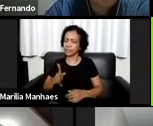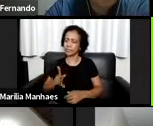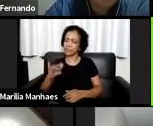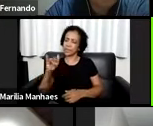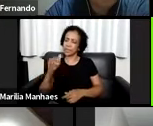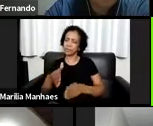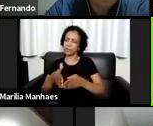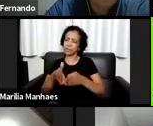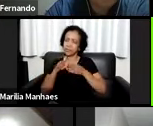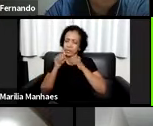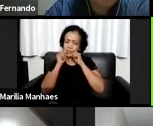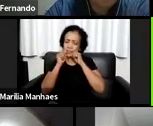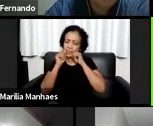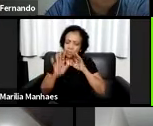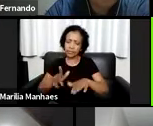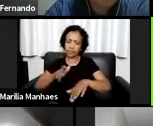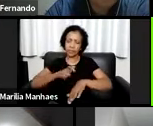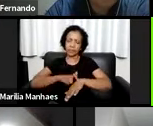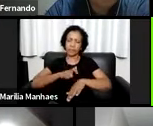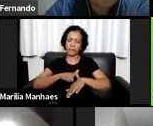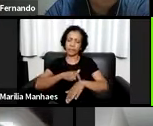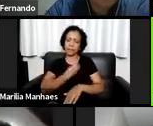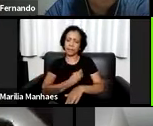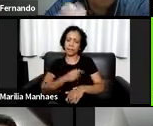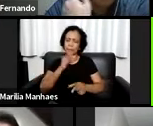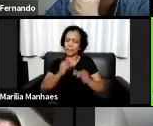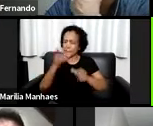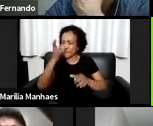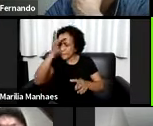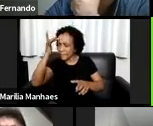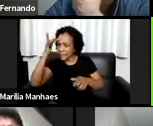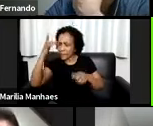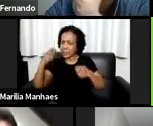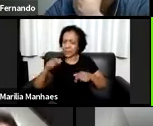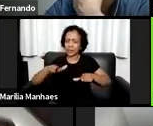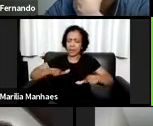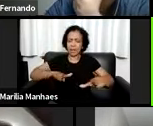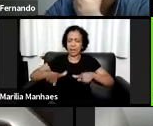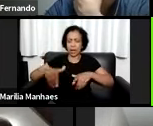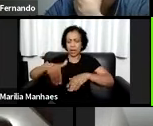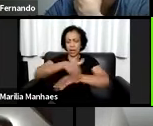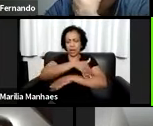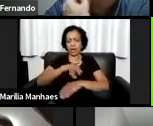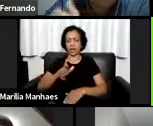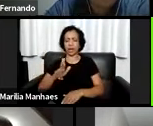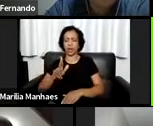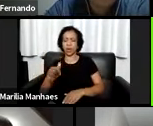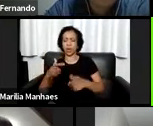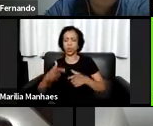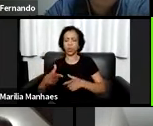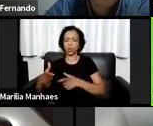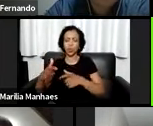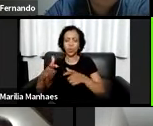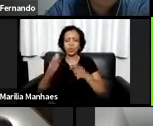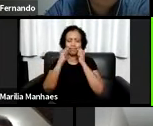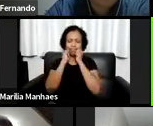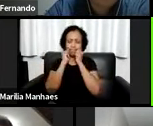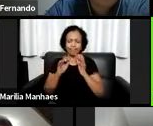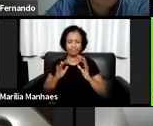colocar também diante de Ti todos aqueles que estão trabalhando nas ruas, os garis, seja quem for, ó Deus, que está,